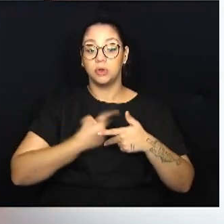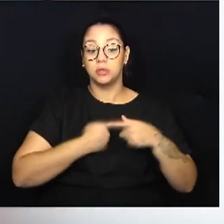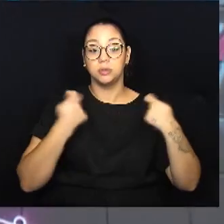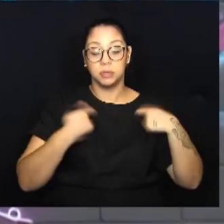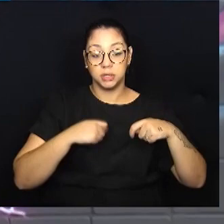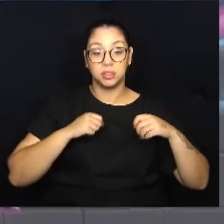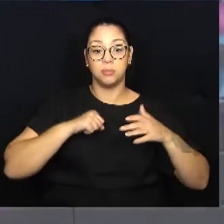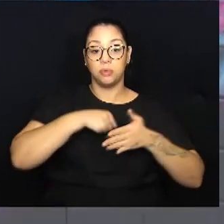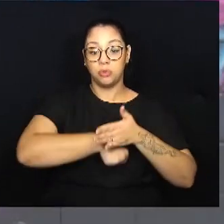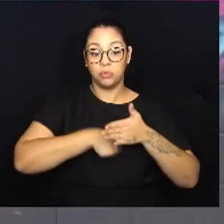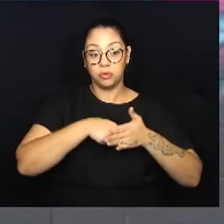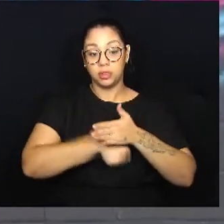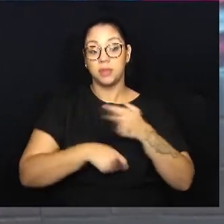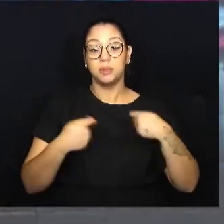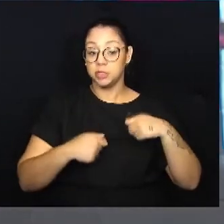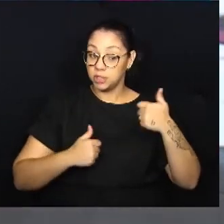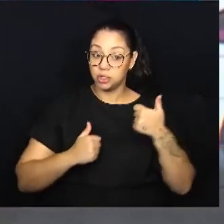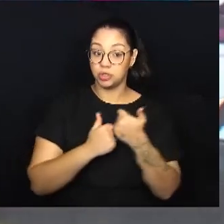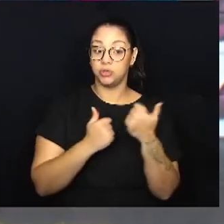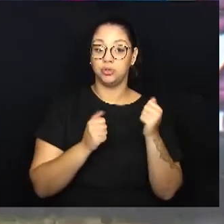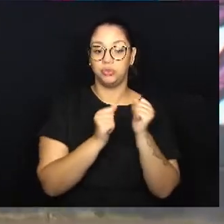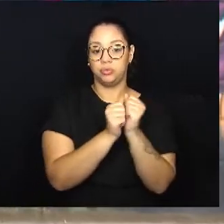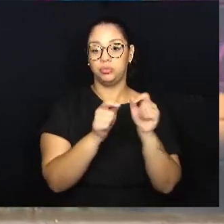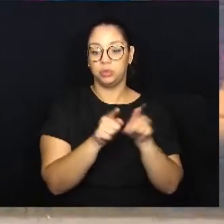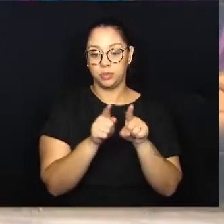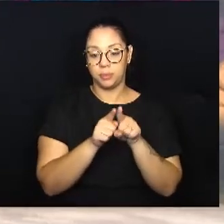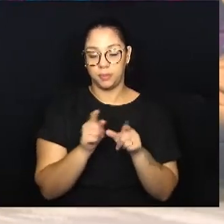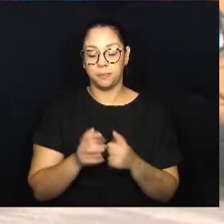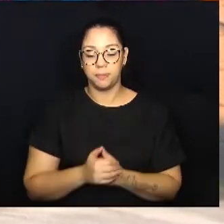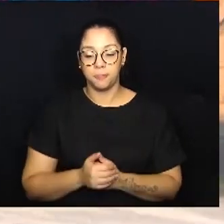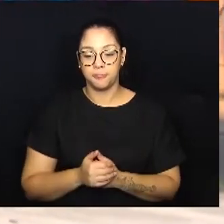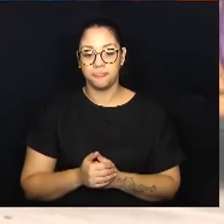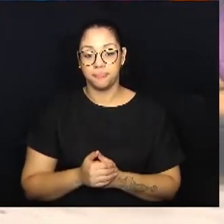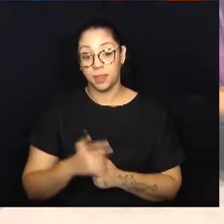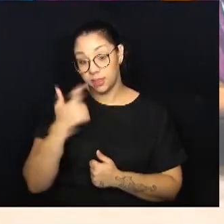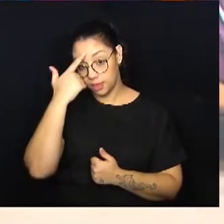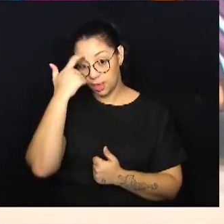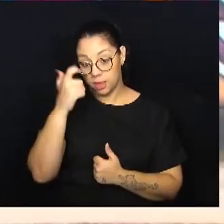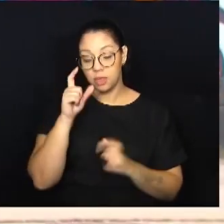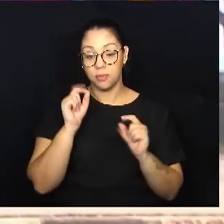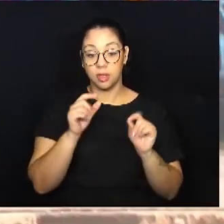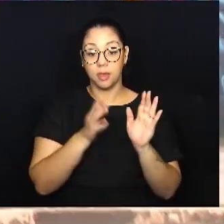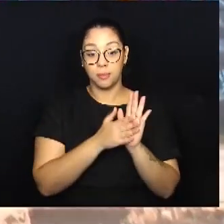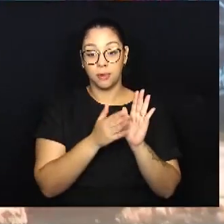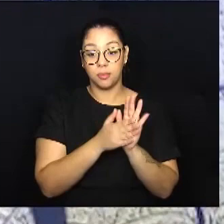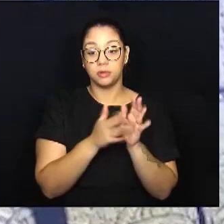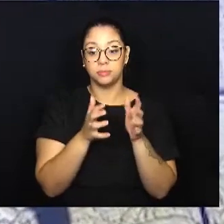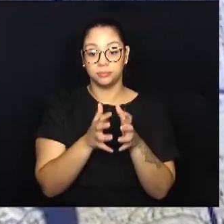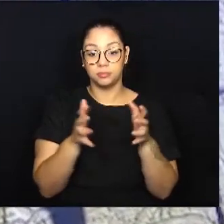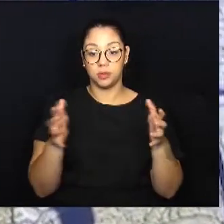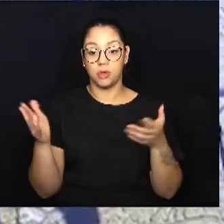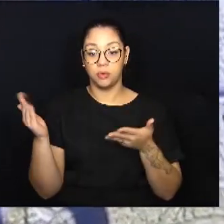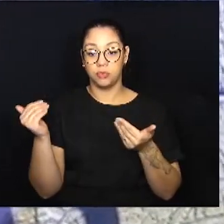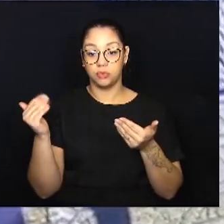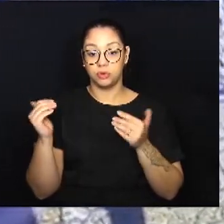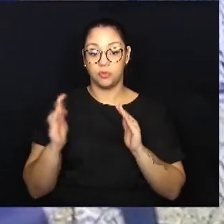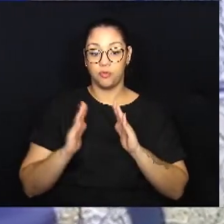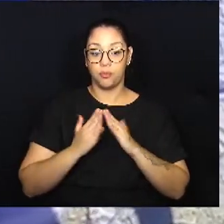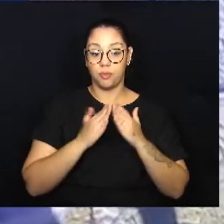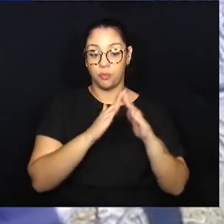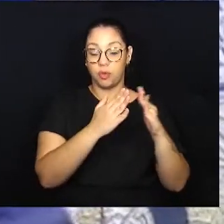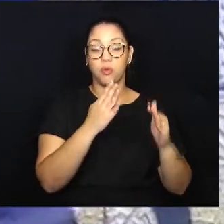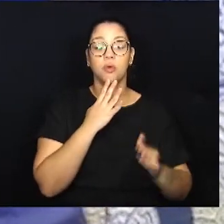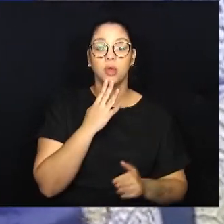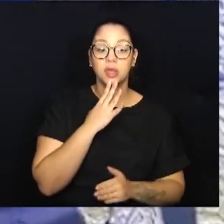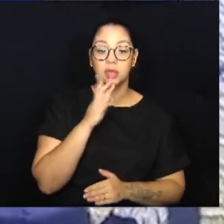estar junto. A ideia é ampliar a proposta de que cada vez mais o jovem periférico conheça, através